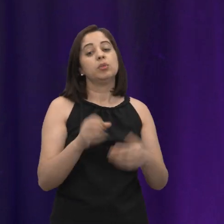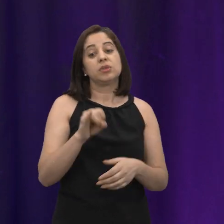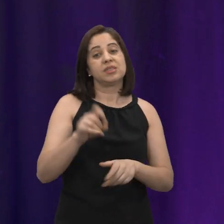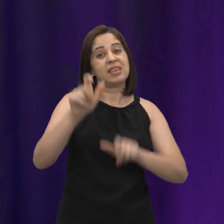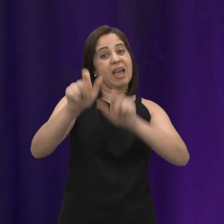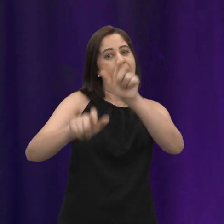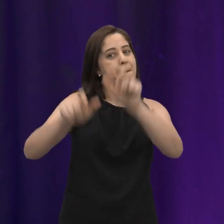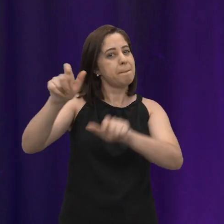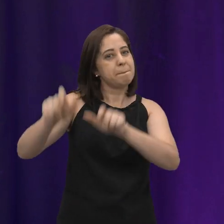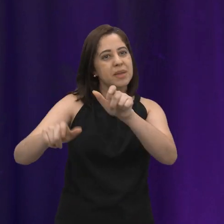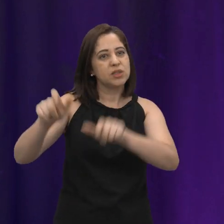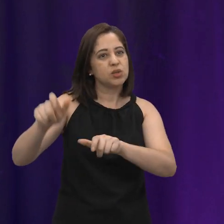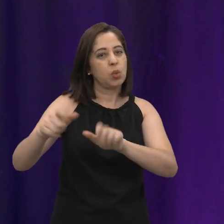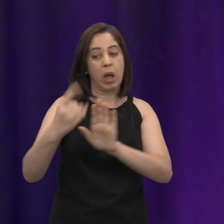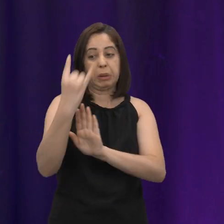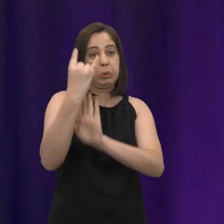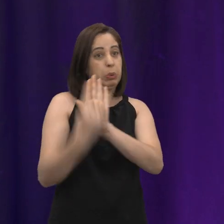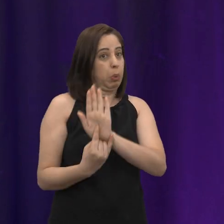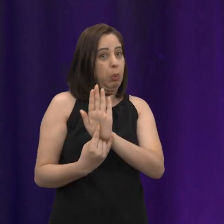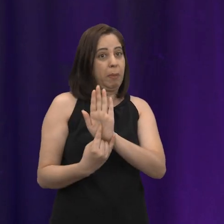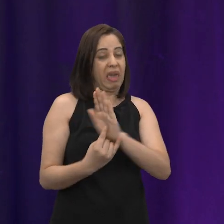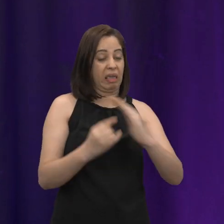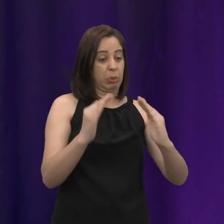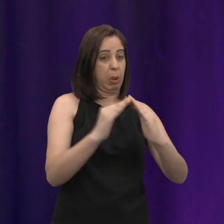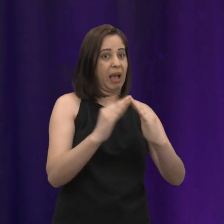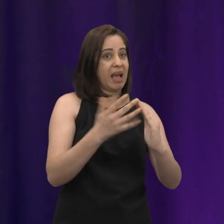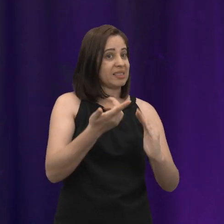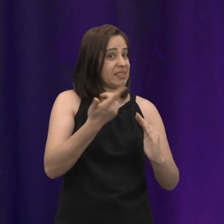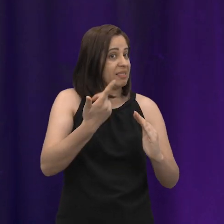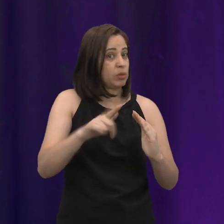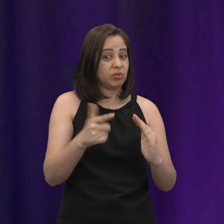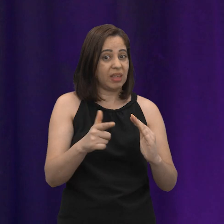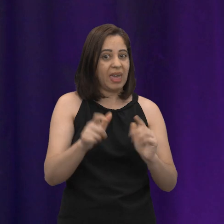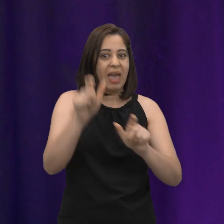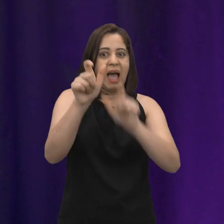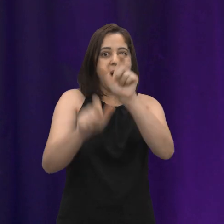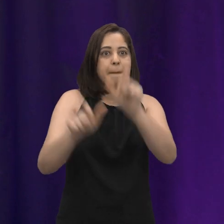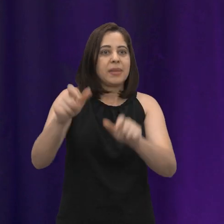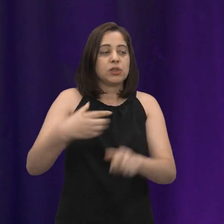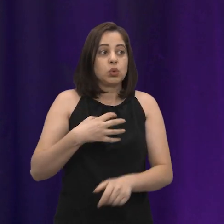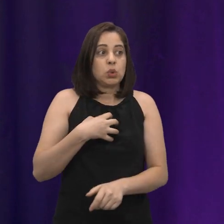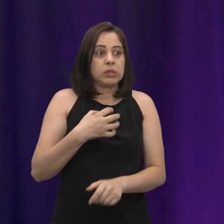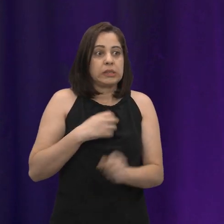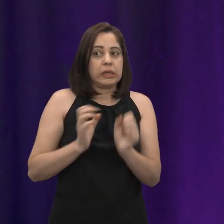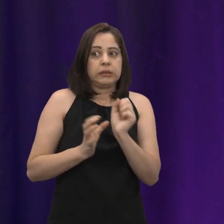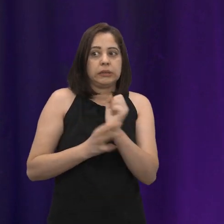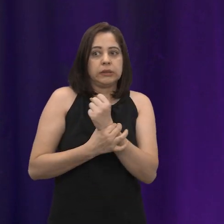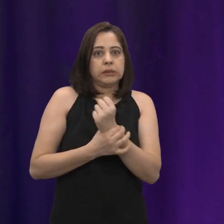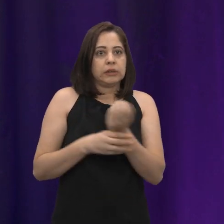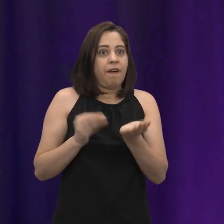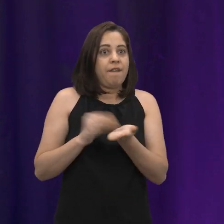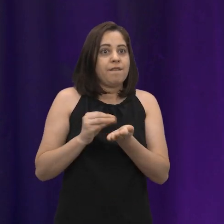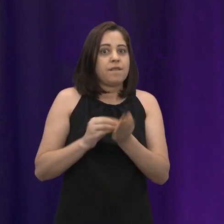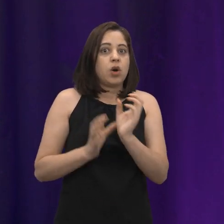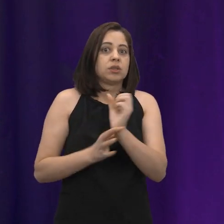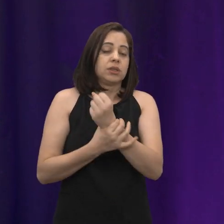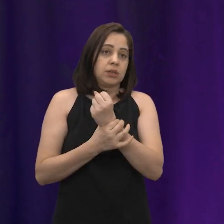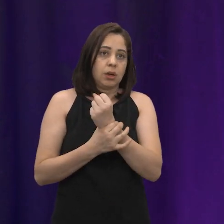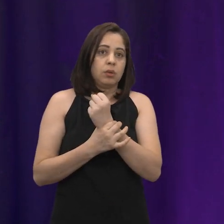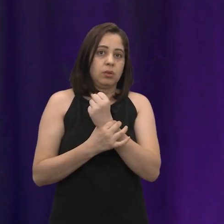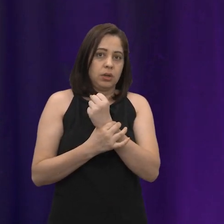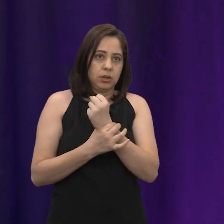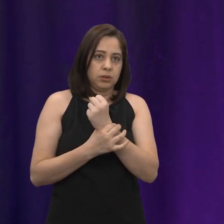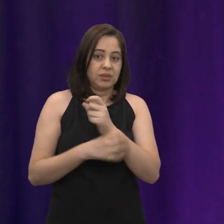posse, o título de propriedade, muitas vezes as pessoas têm uma insegurança da posse e isso significa que elas podem ser, em